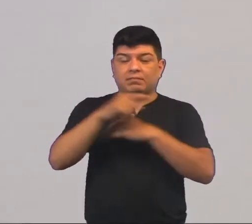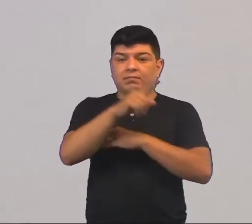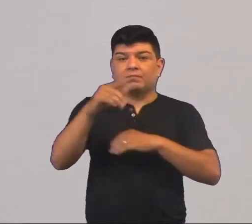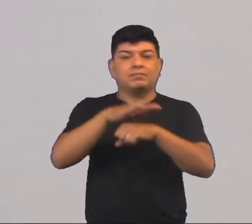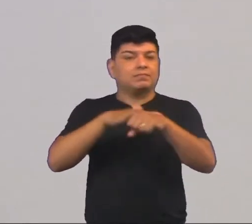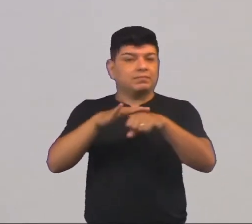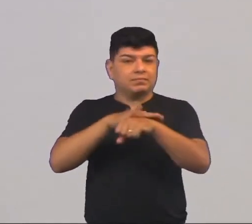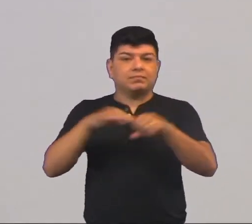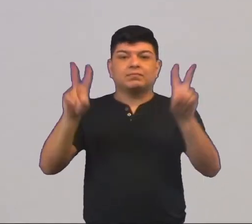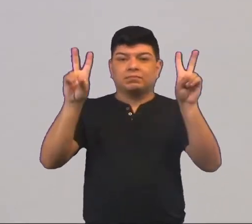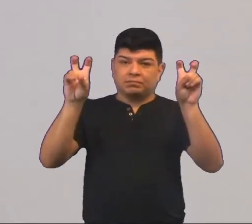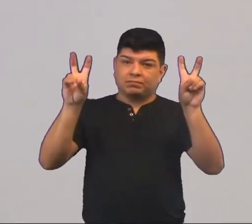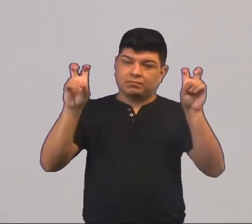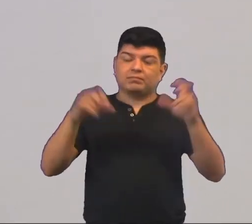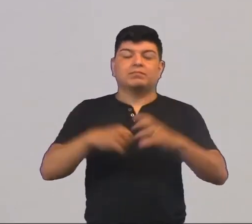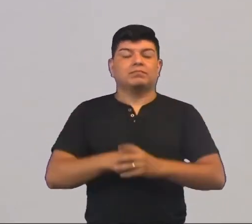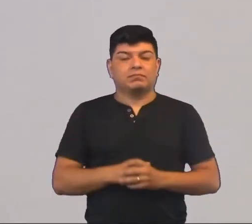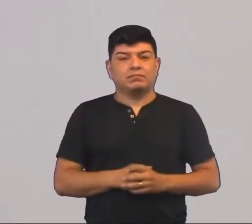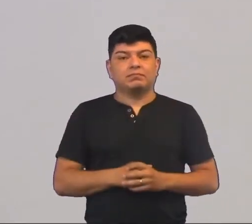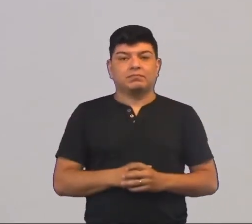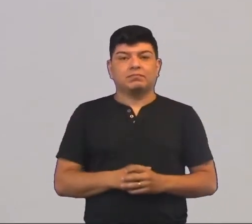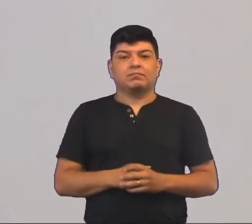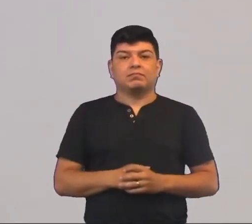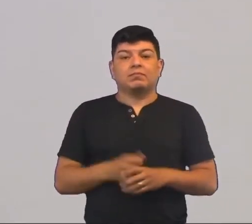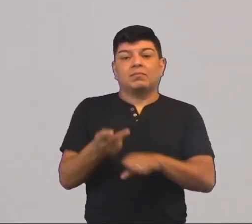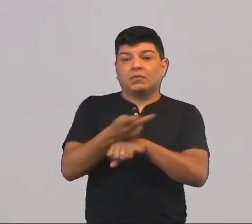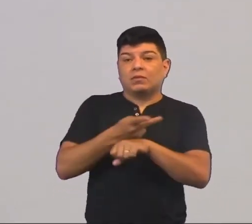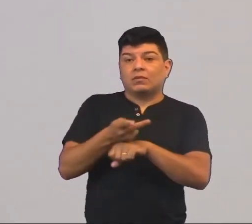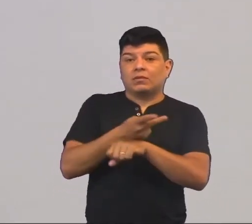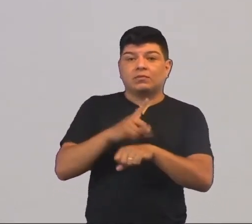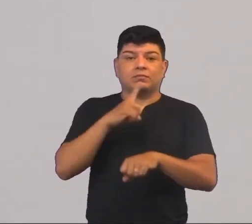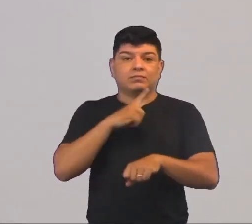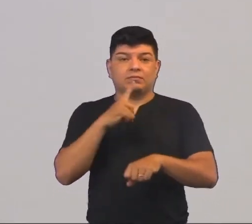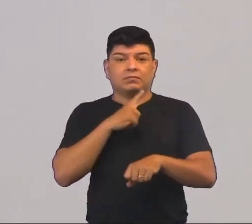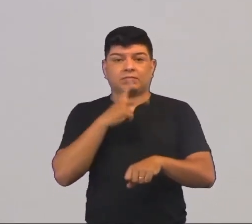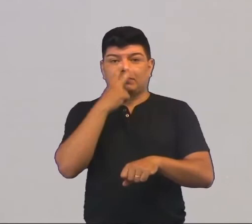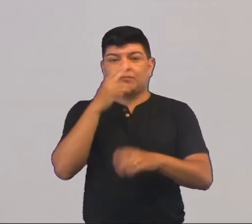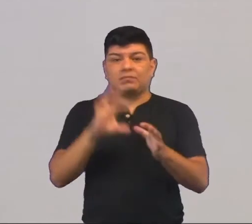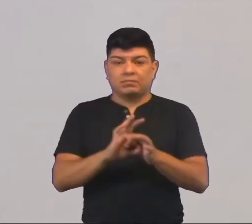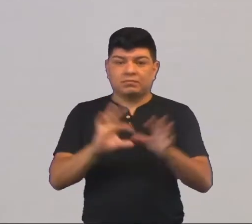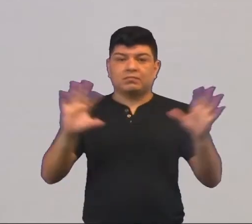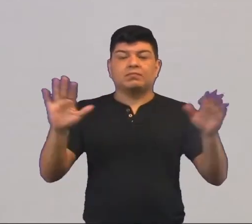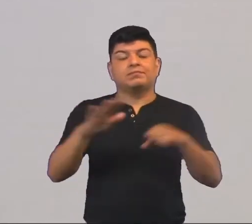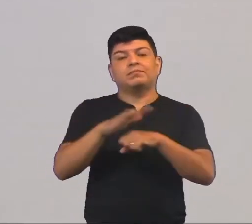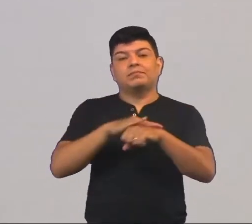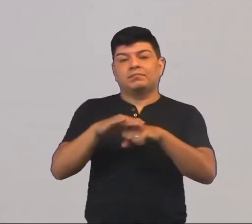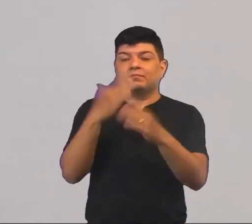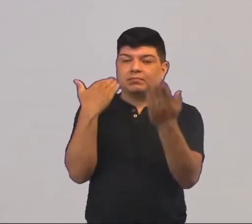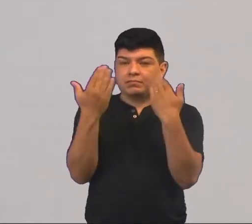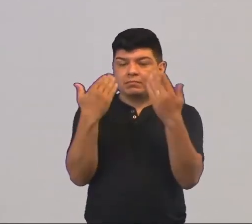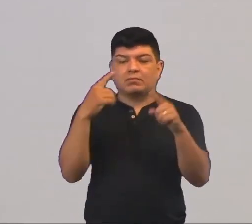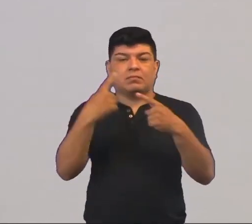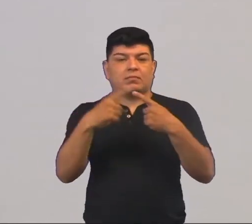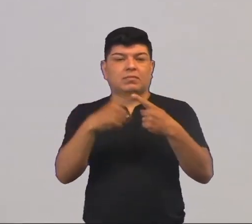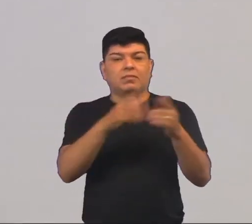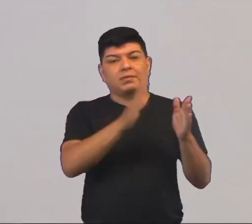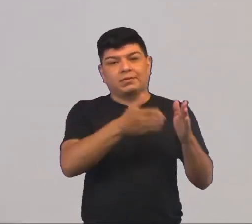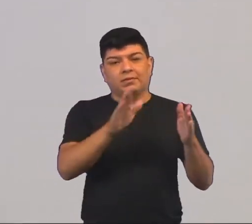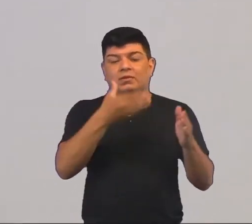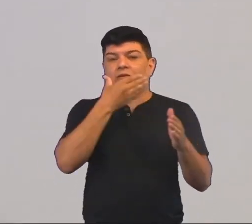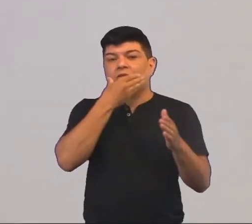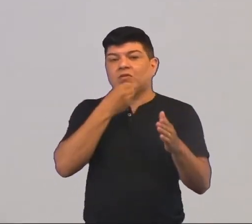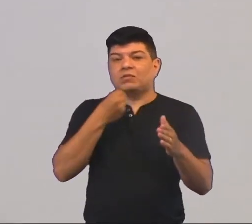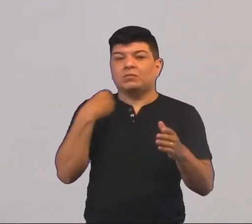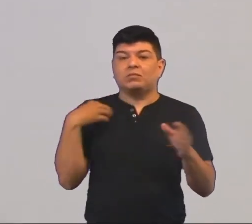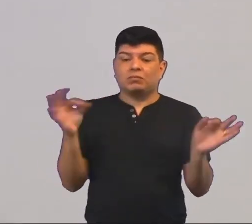você conversar sobre esse tipo de assunto. Então, procure ter essa certa liberdade para conversar, porque nessa fase o